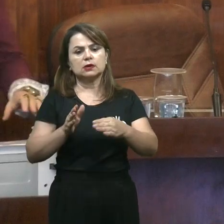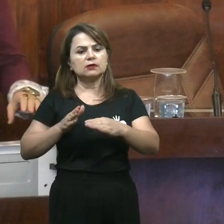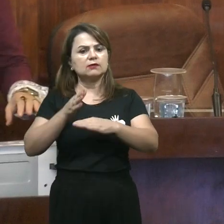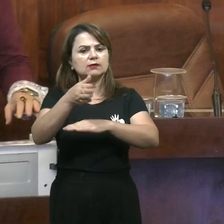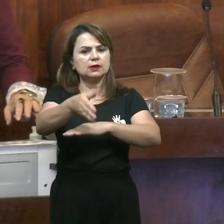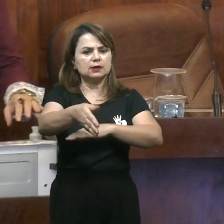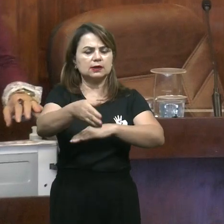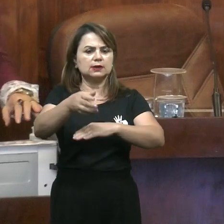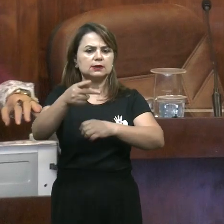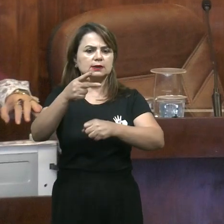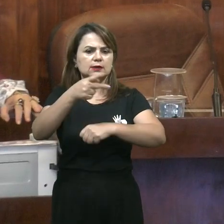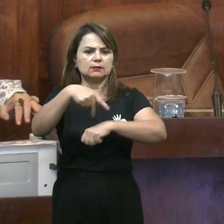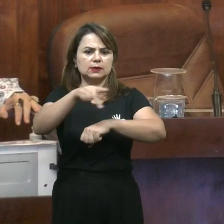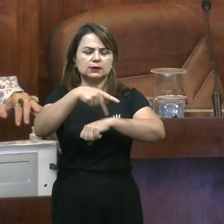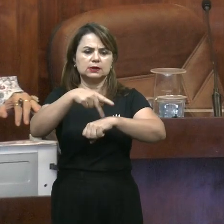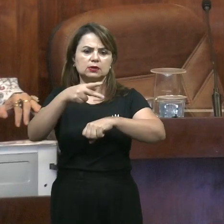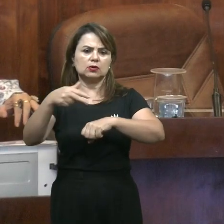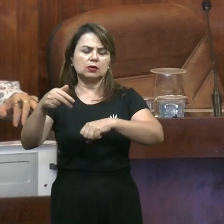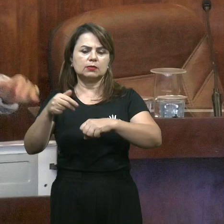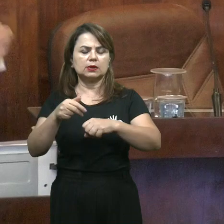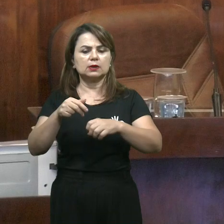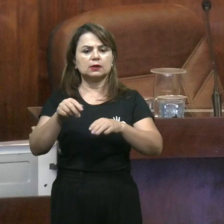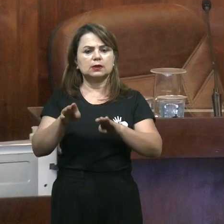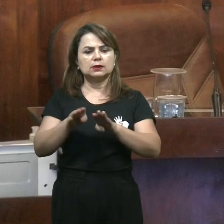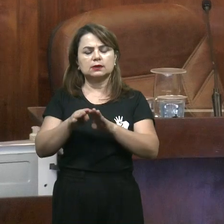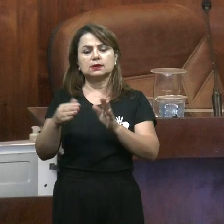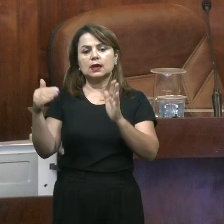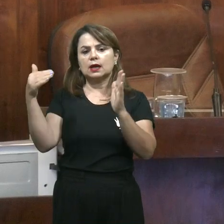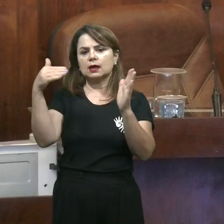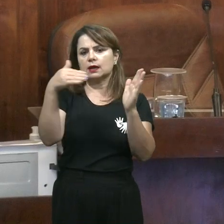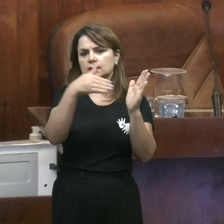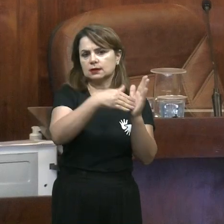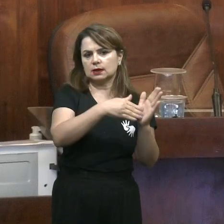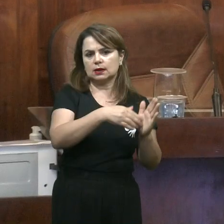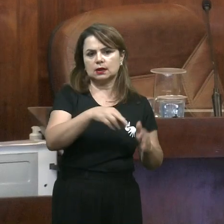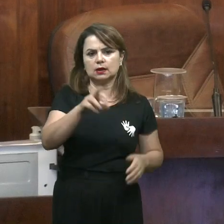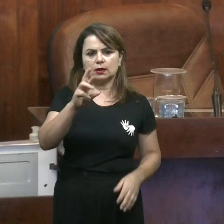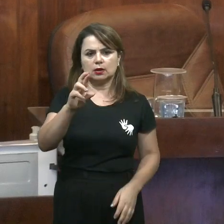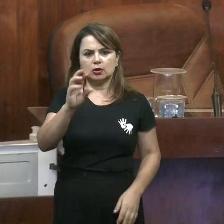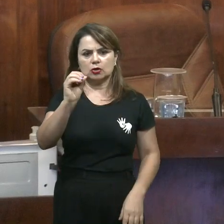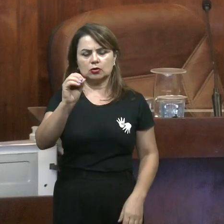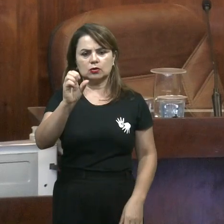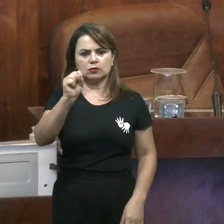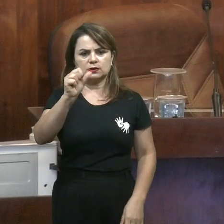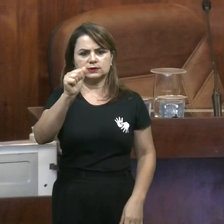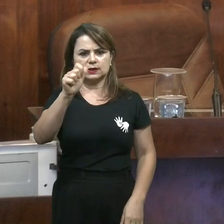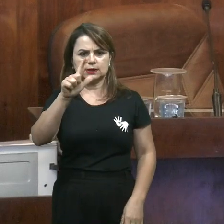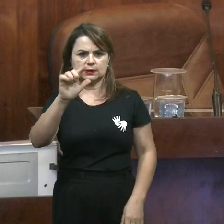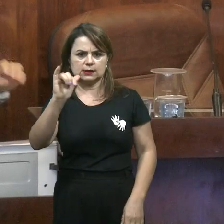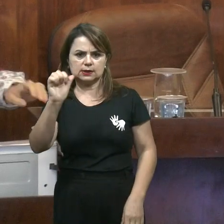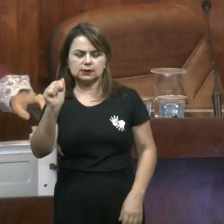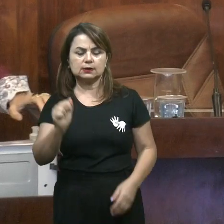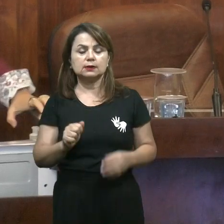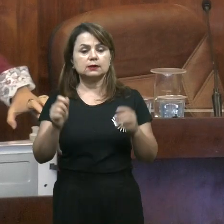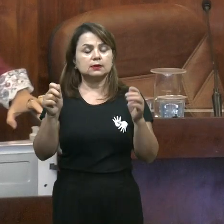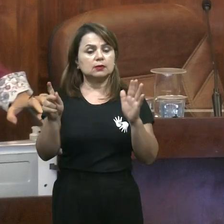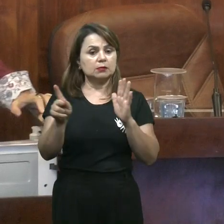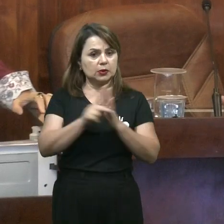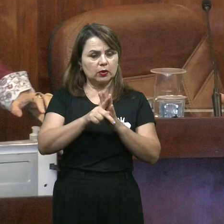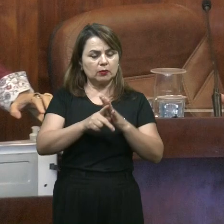Padre Nóbrega ao Distrito de Rosália, realizando eniveledamento com maquinários adequados,